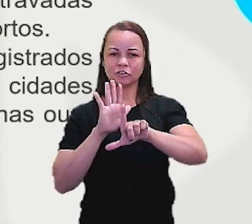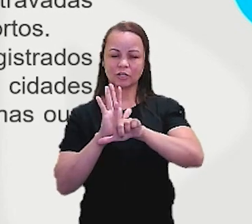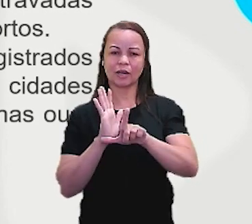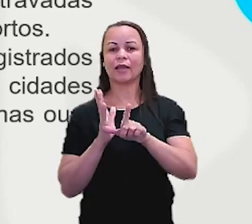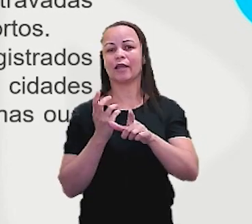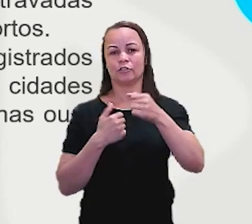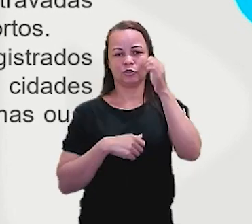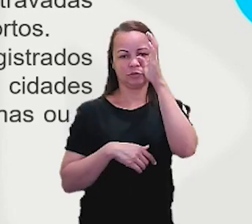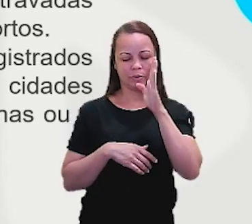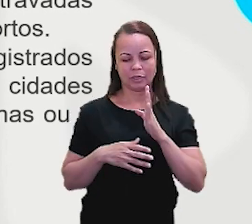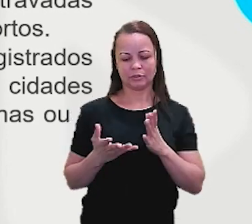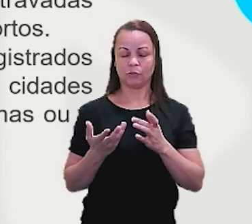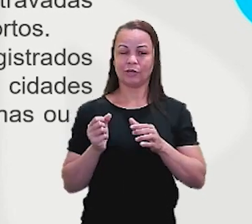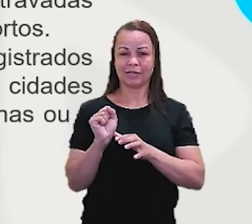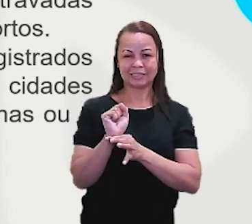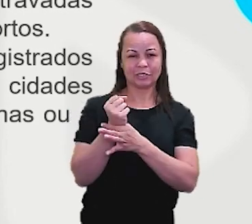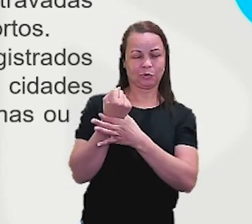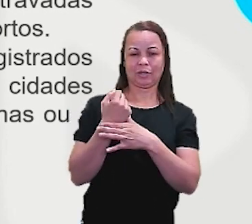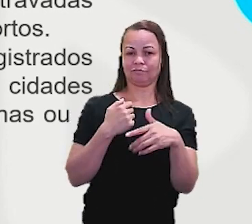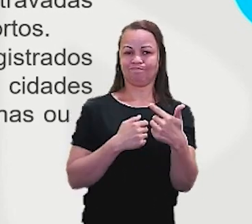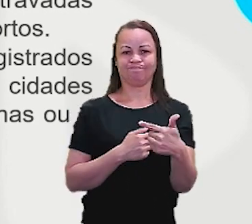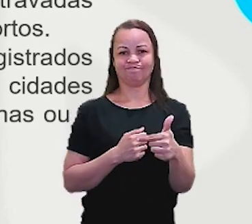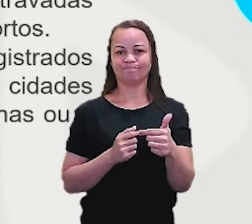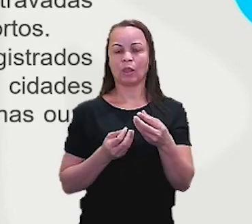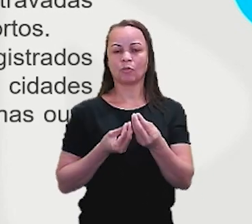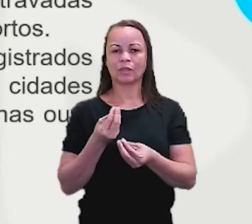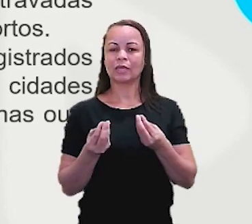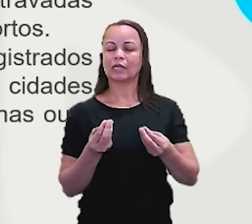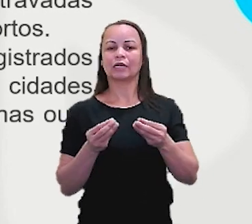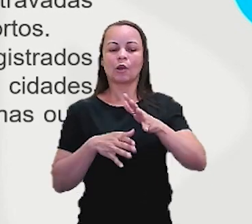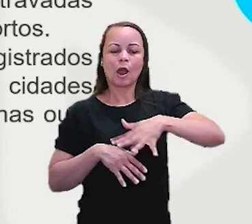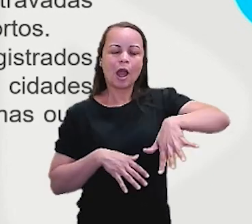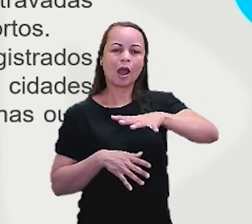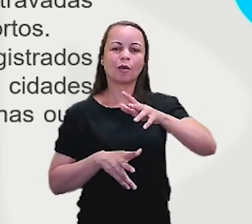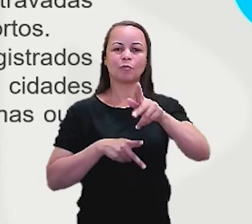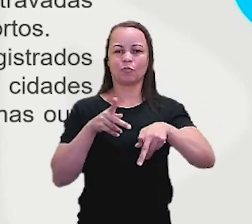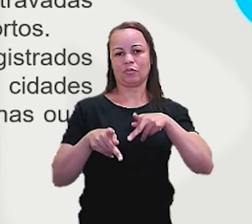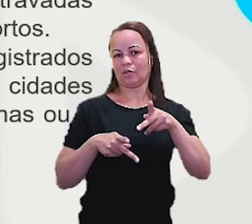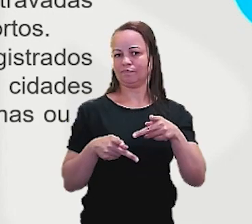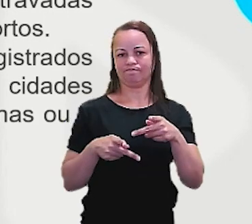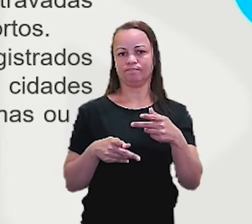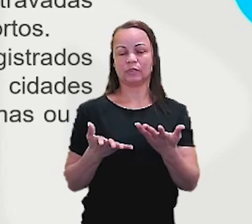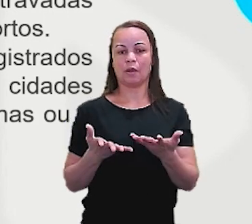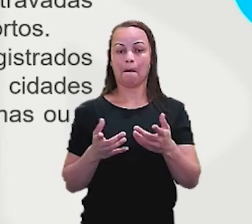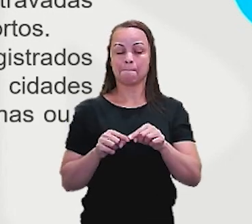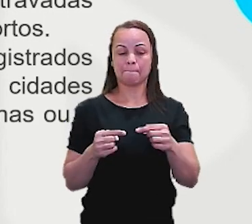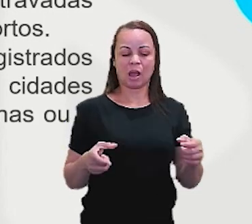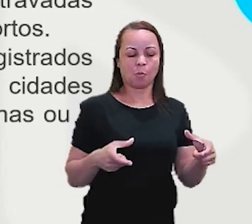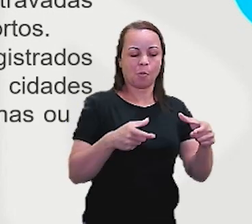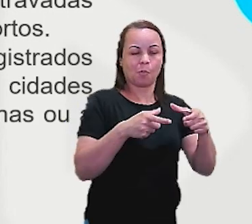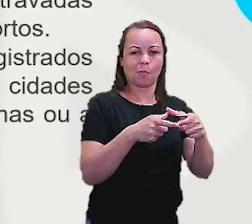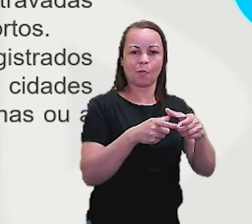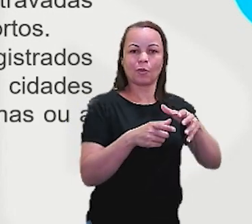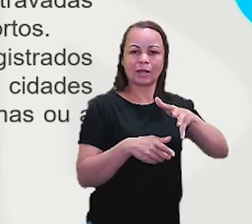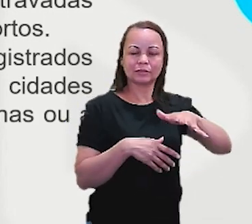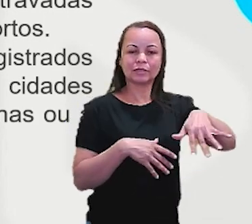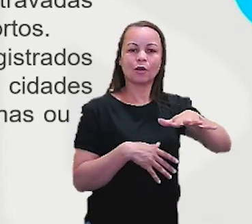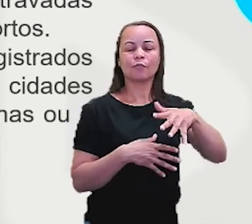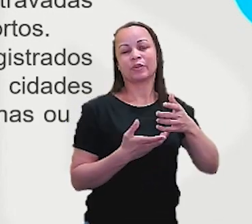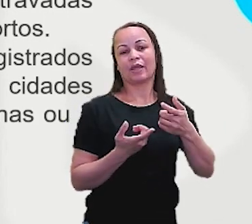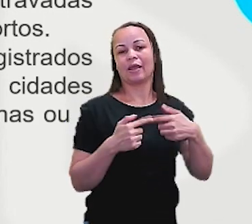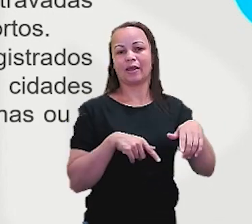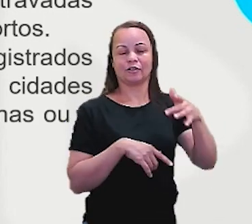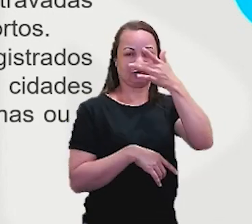o direito deles. Eles não visavam a população como um todo, mas uma pequena parte dessa população, que eram os coronéis, os